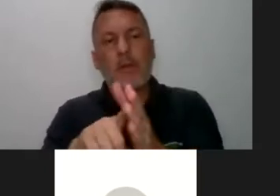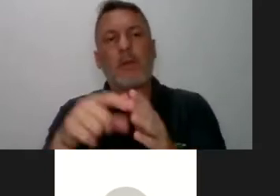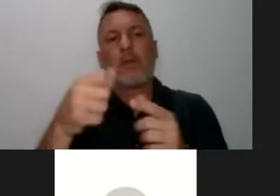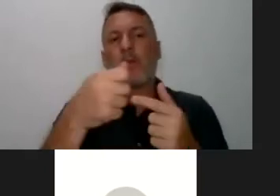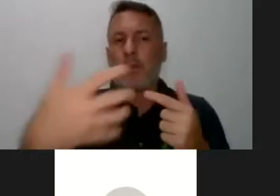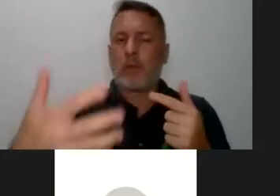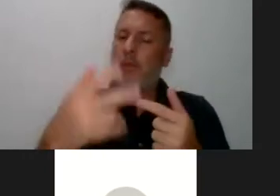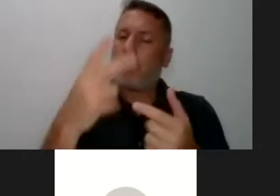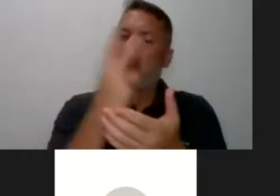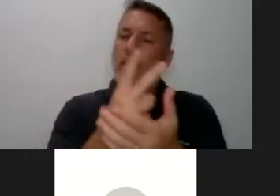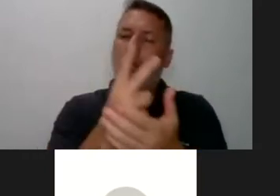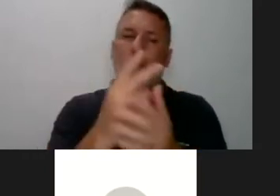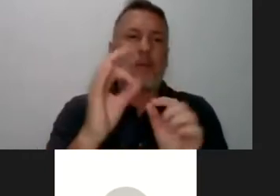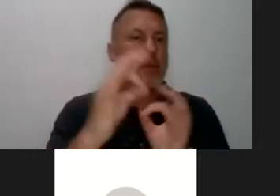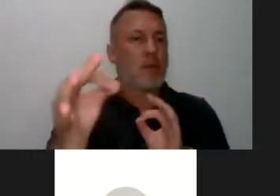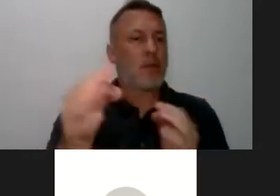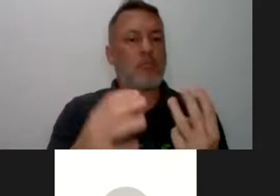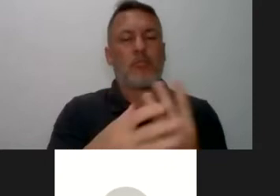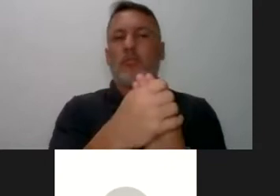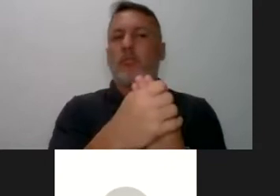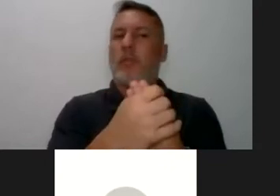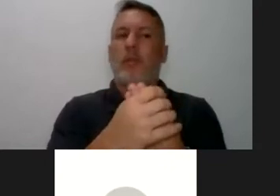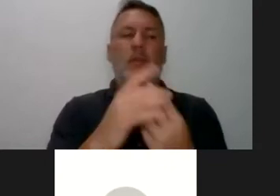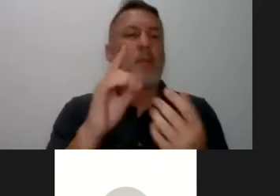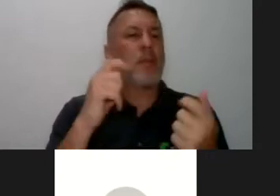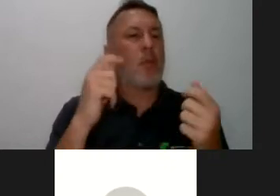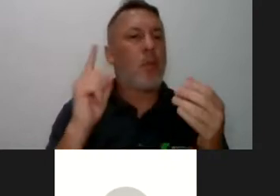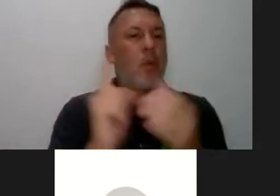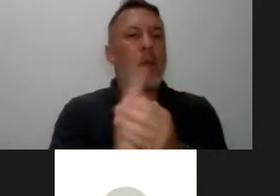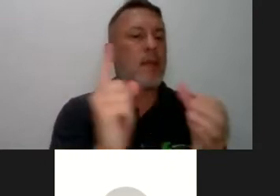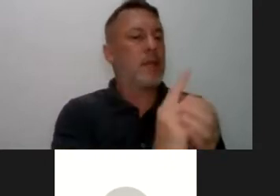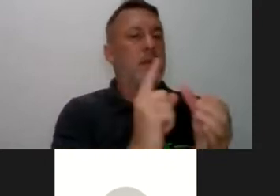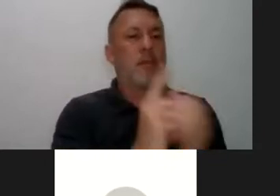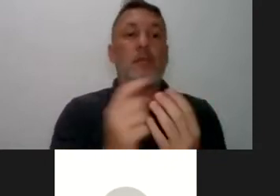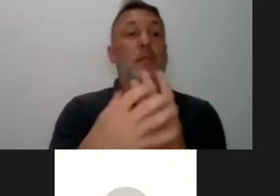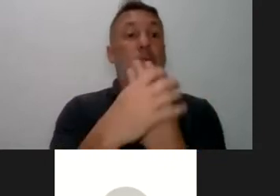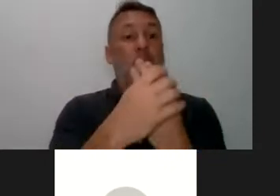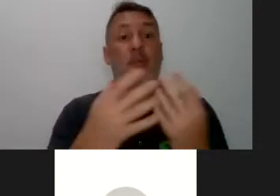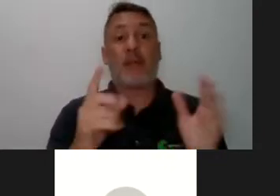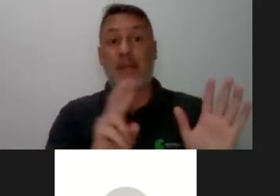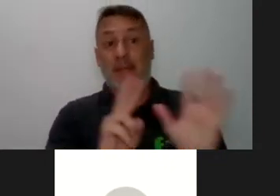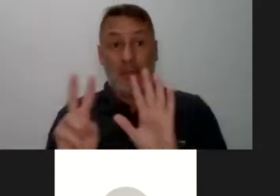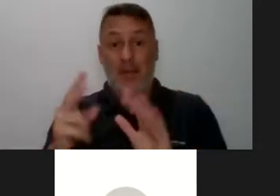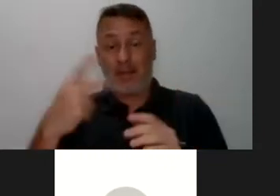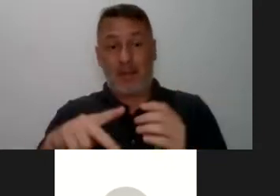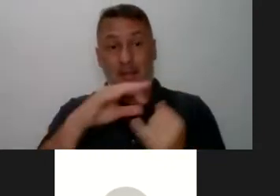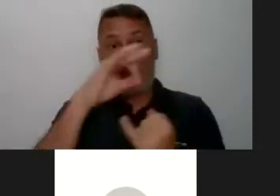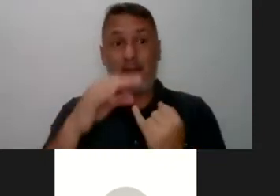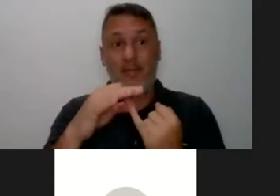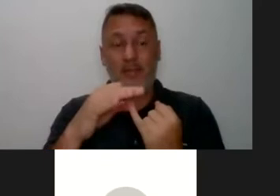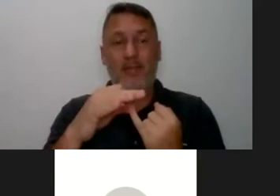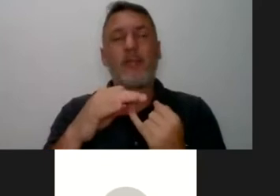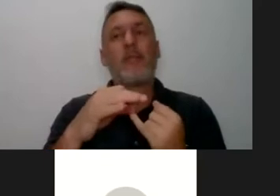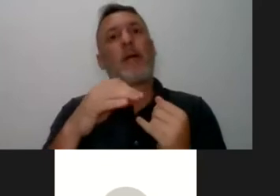de equilíbrio e esse lugar de integração. Então, a jornada traz isso tudo, ela se ampliou com outras